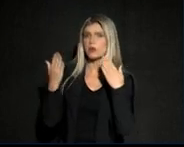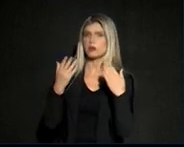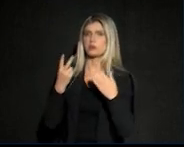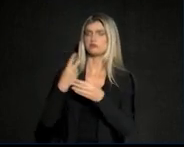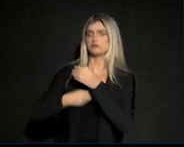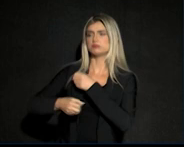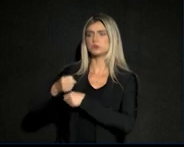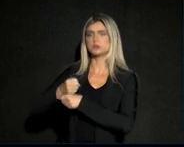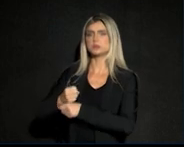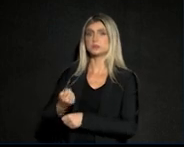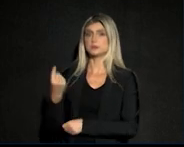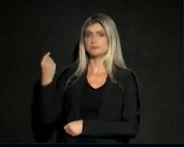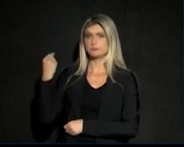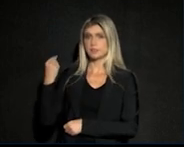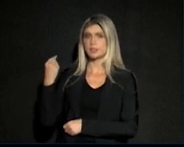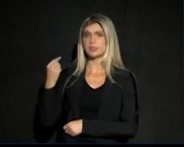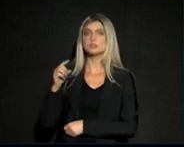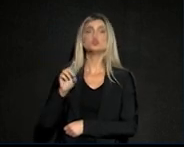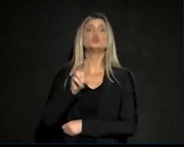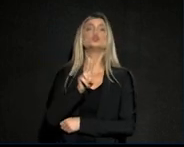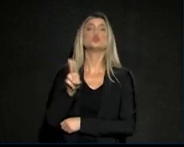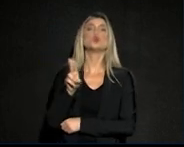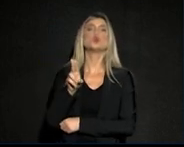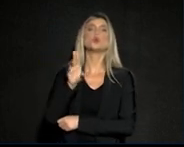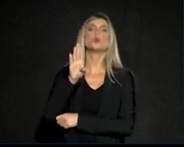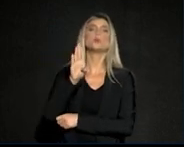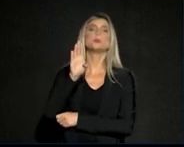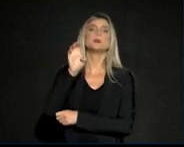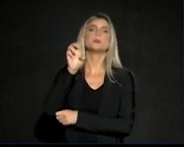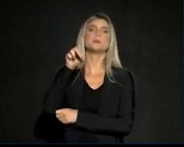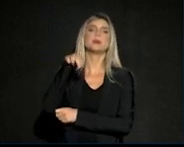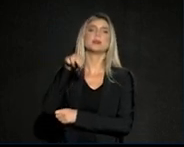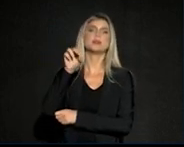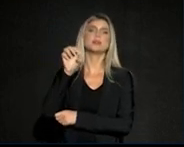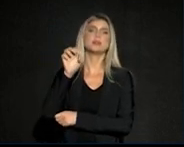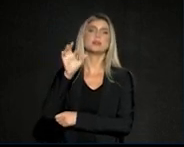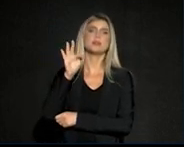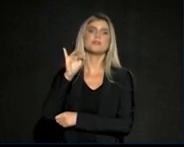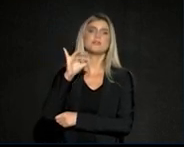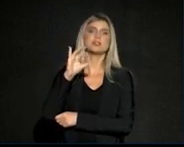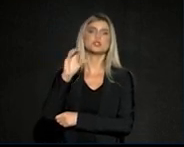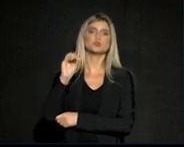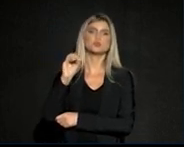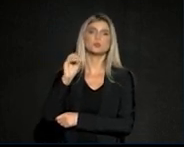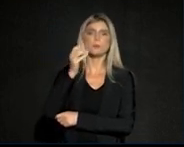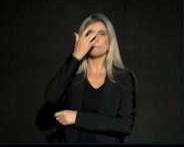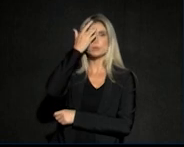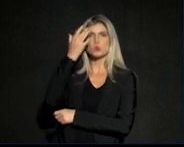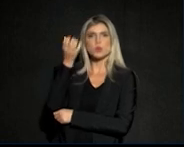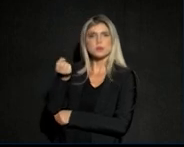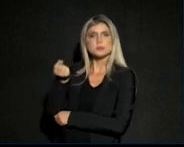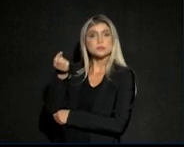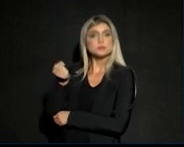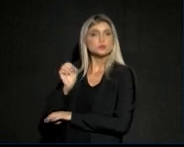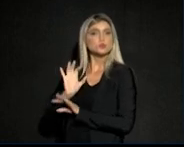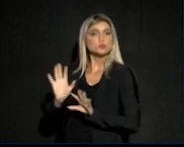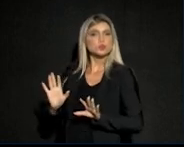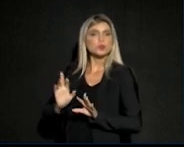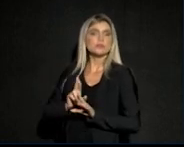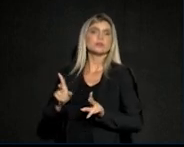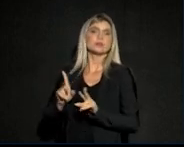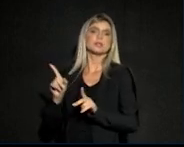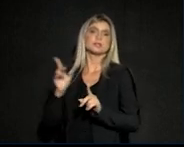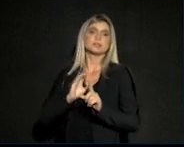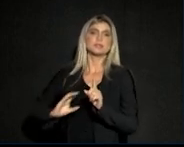atrás a palavra que tava lá era beneficiário Não Existe a palavra cliente então detalhezinho bobo mas que diz